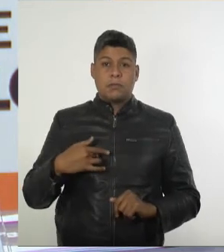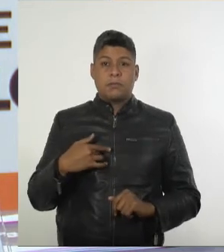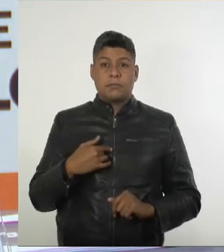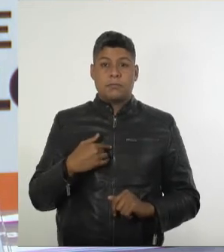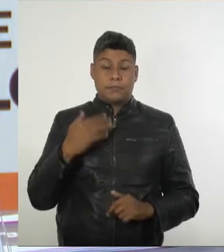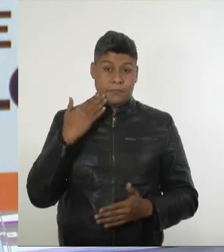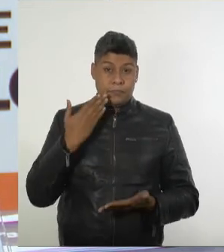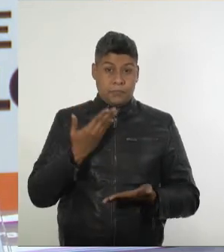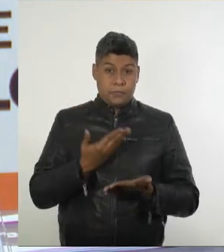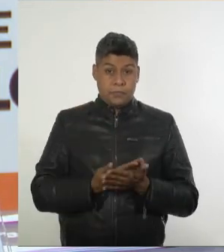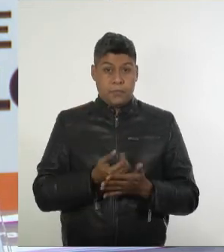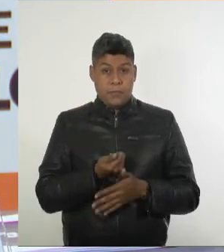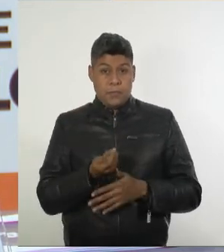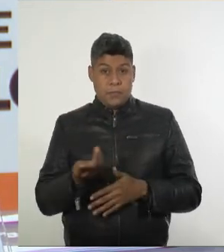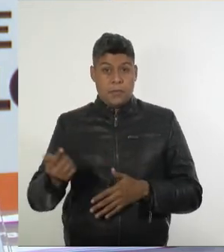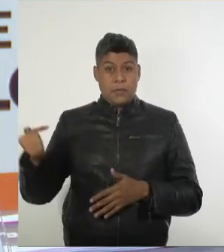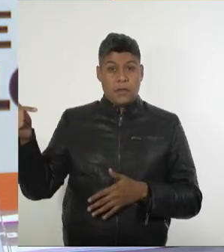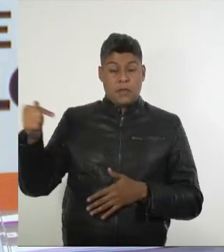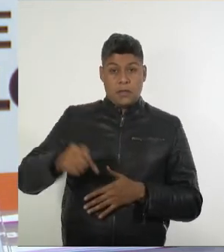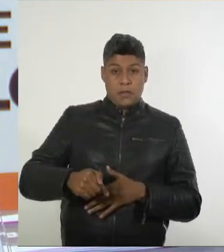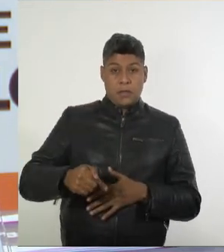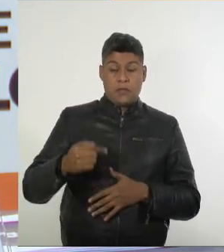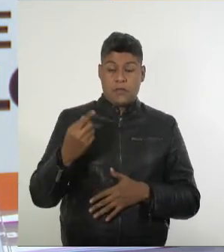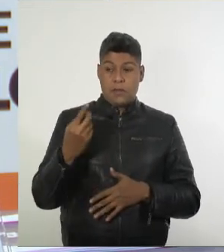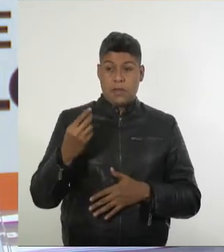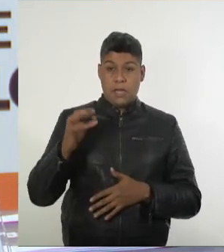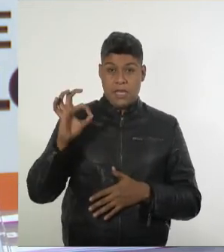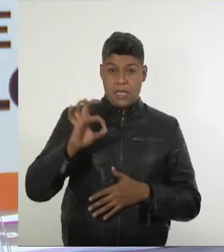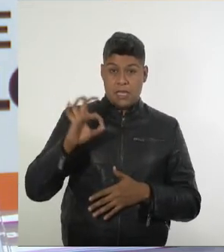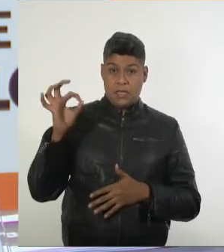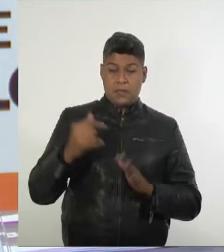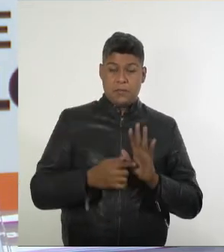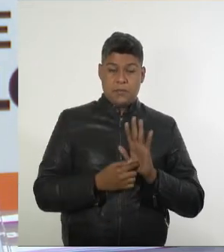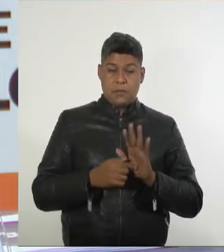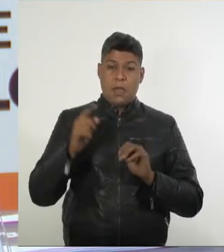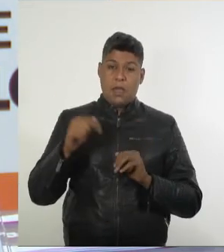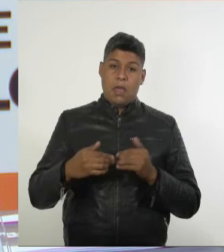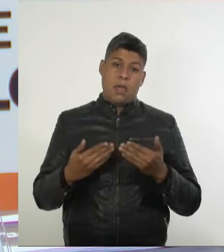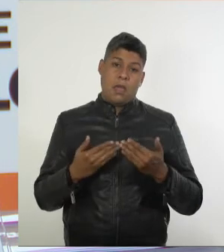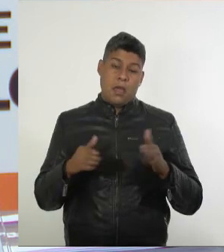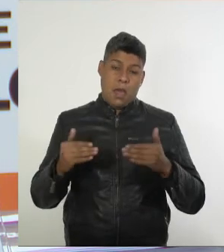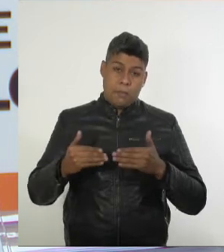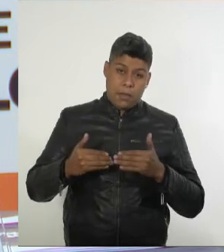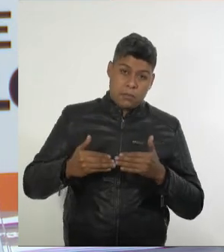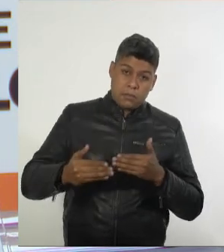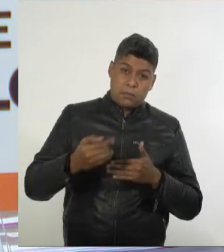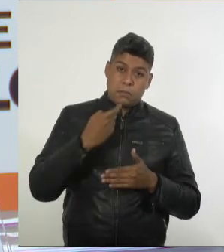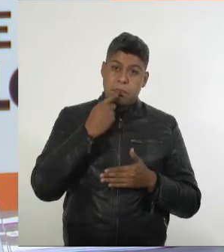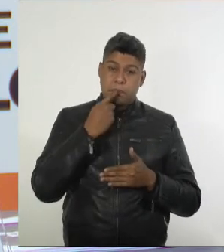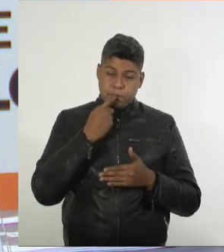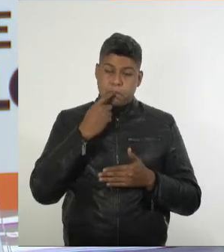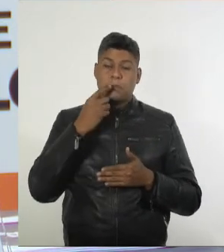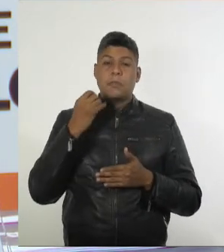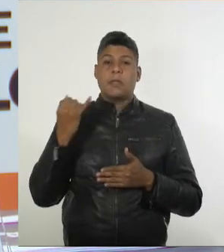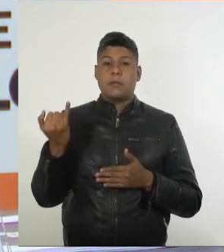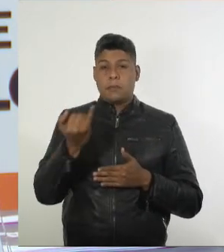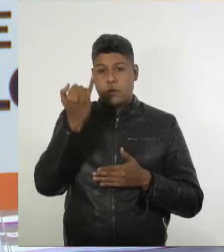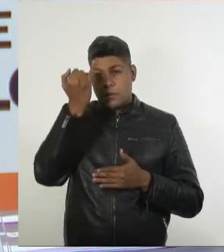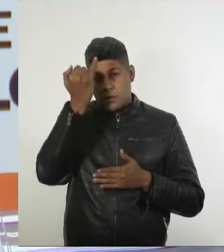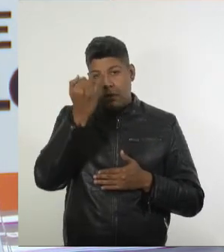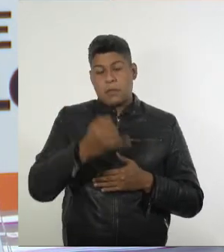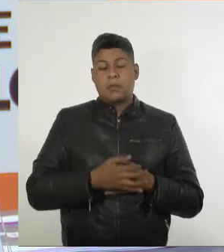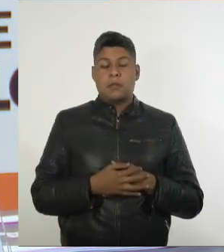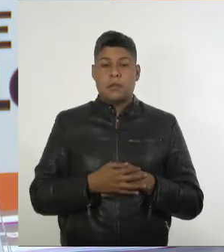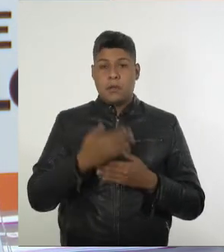que com os números que estão aqui, os índices que estão apontando, será reaberto em breve, e isso é importante, secretariado